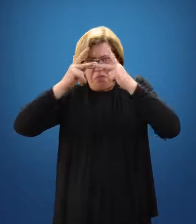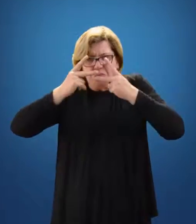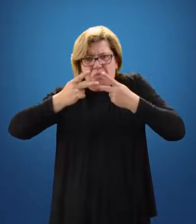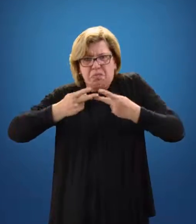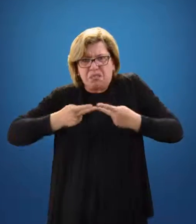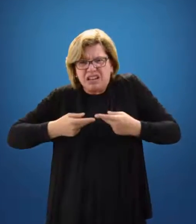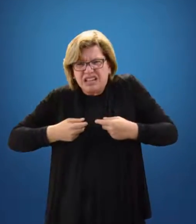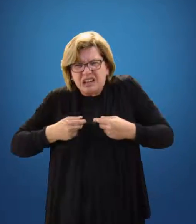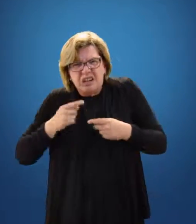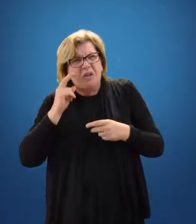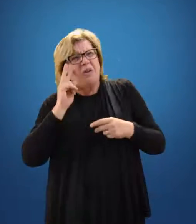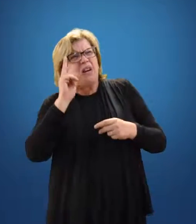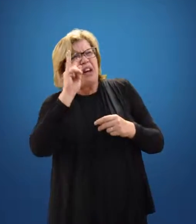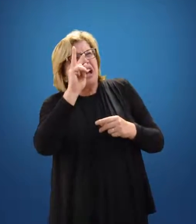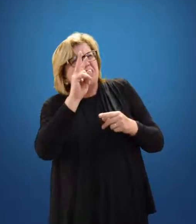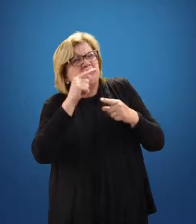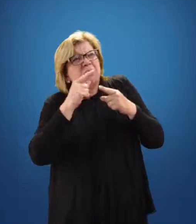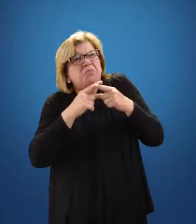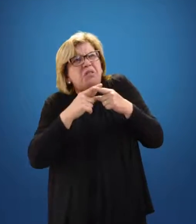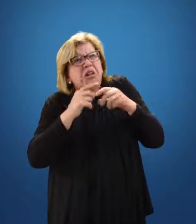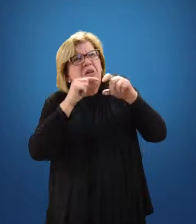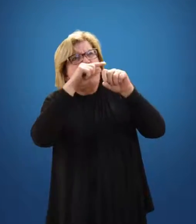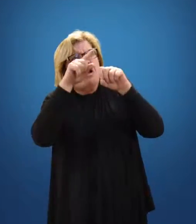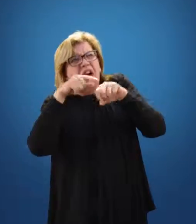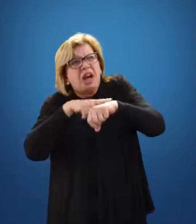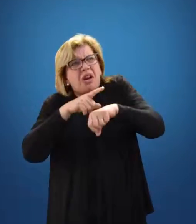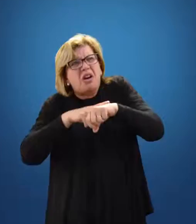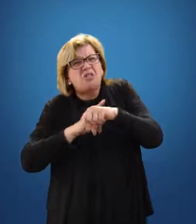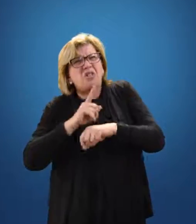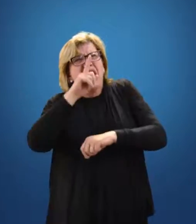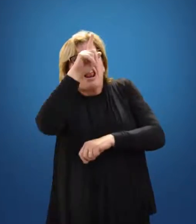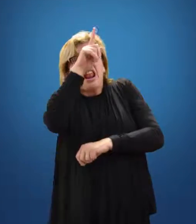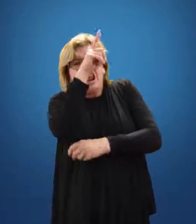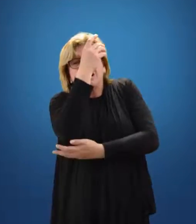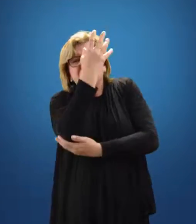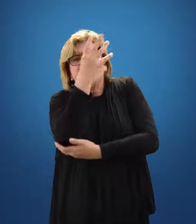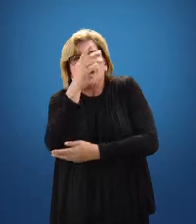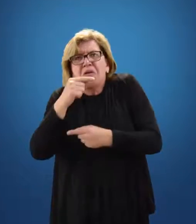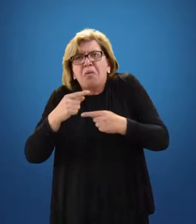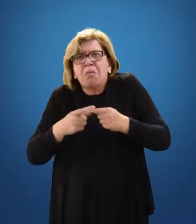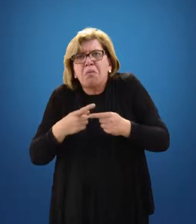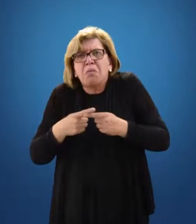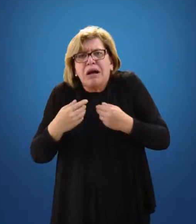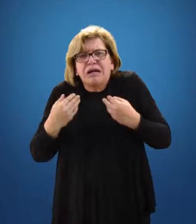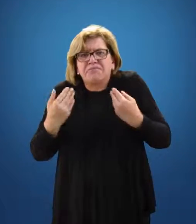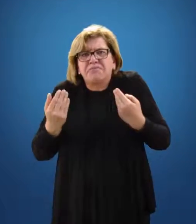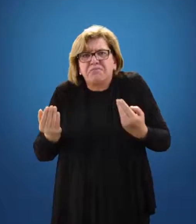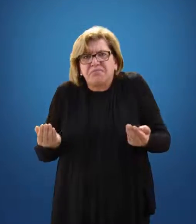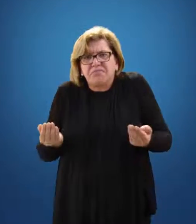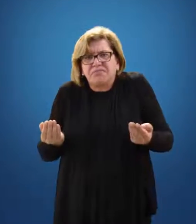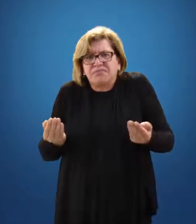entender. Pá, mas para que serve o meu relógio lá em cima daquela árvore?